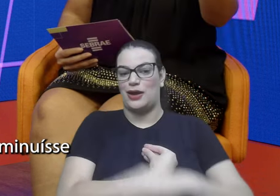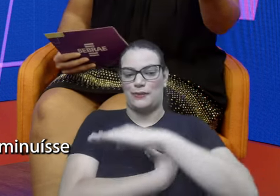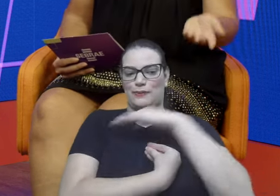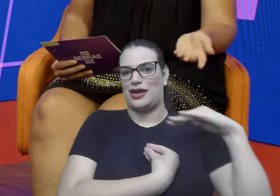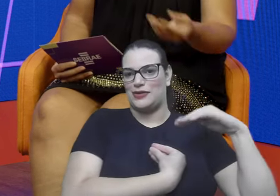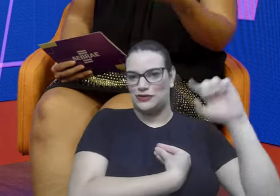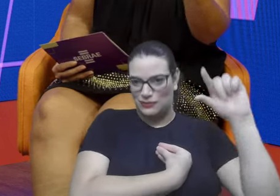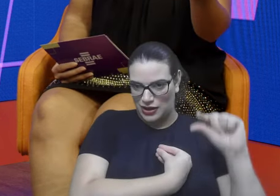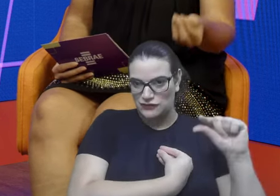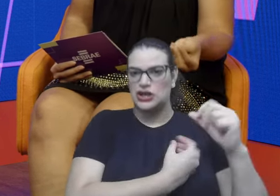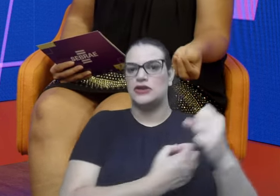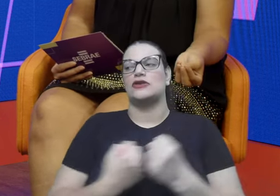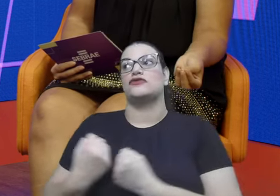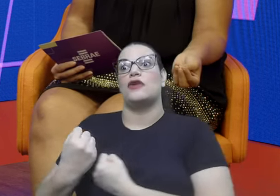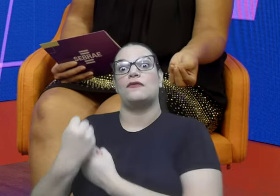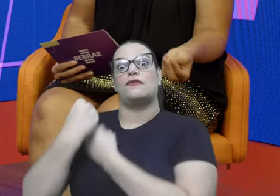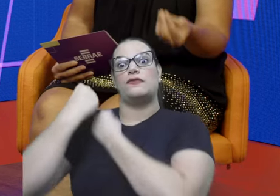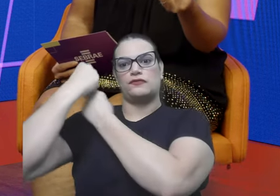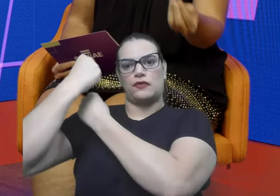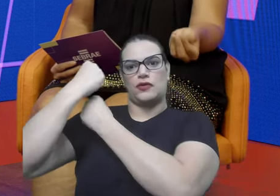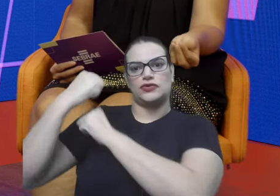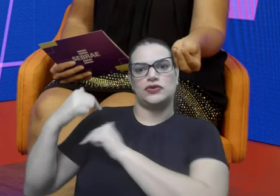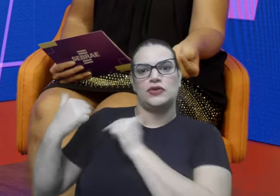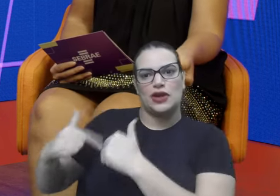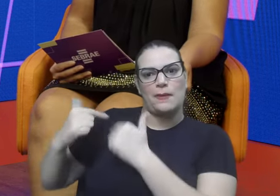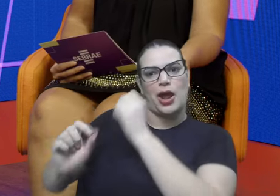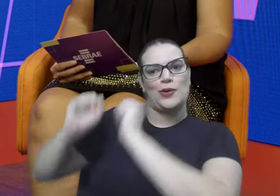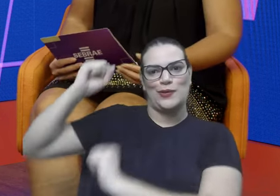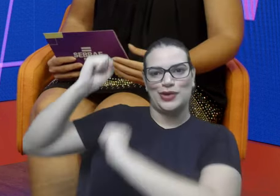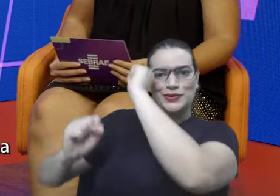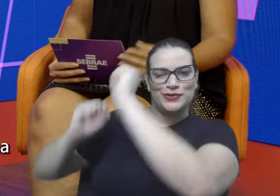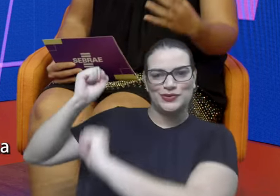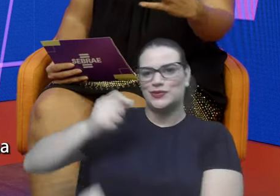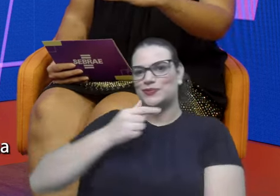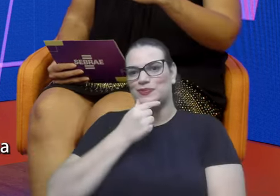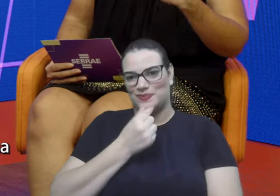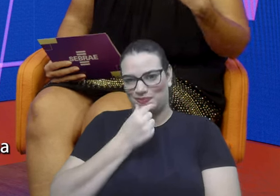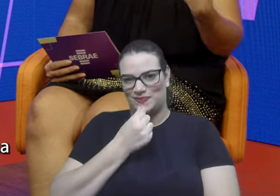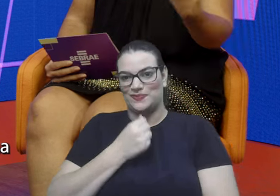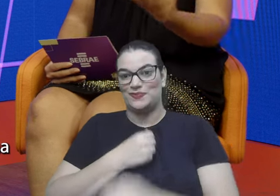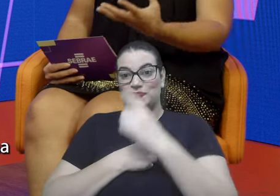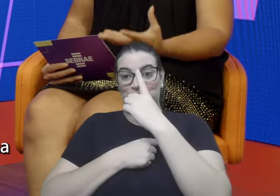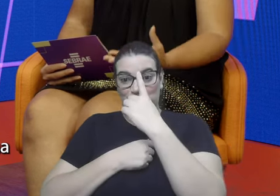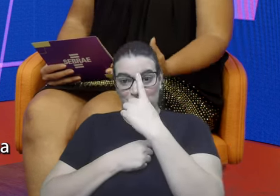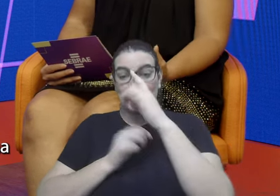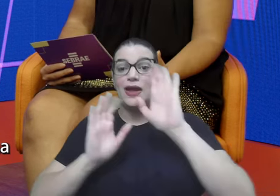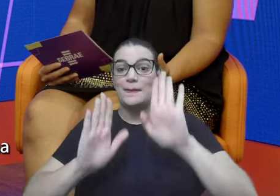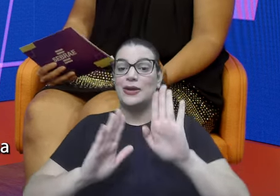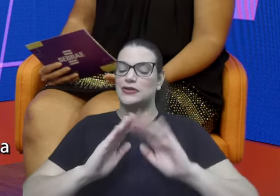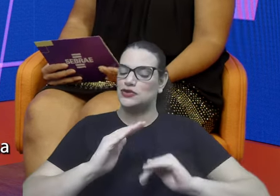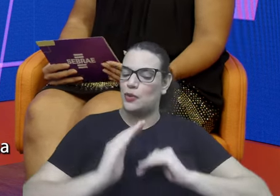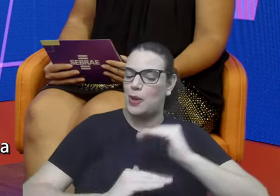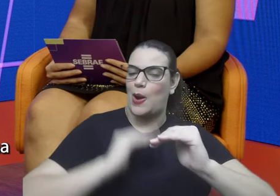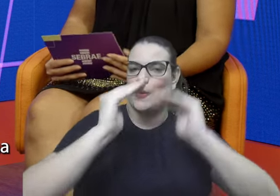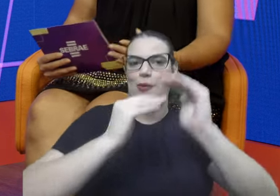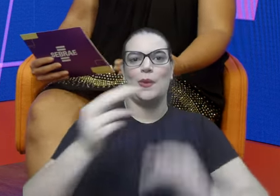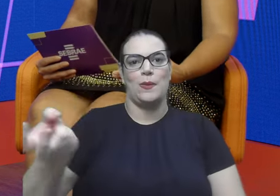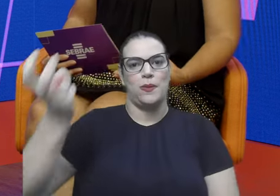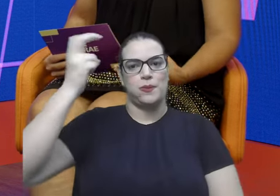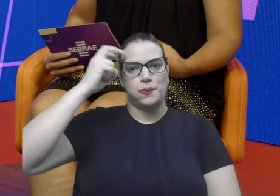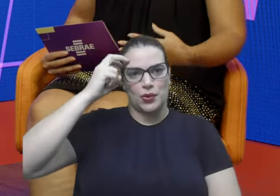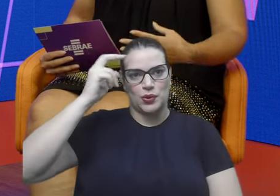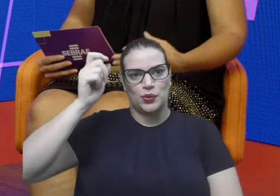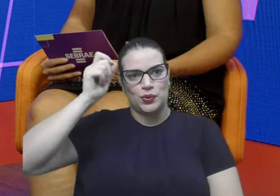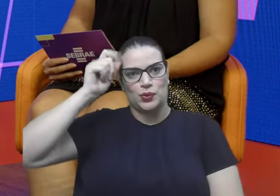mais mais força de trabalho para o para a indústria Então tudo também é uma construção cultural né porque não é